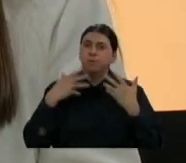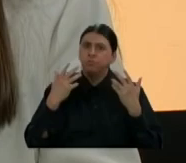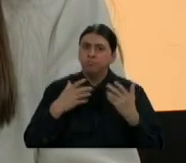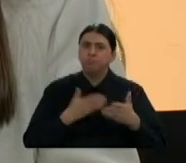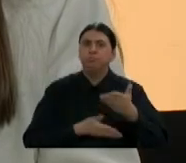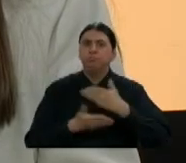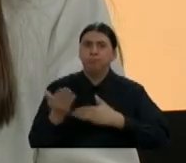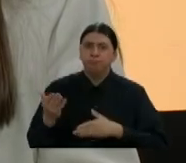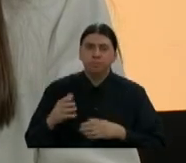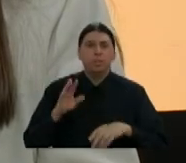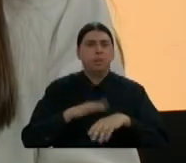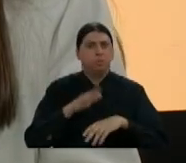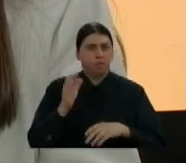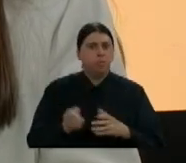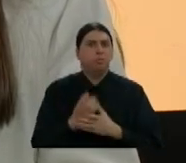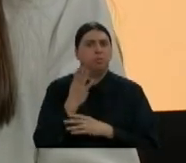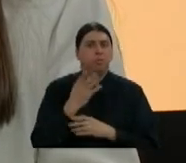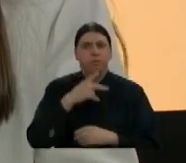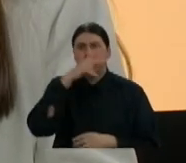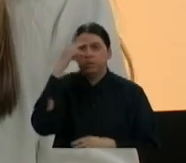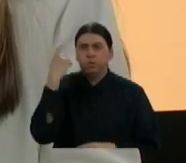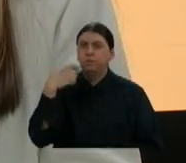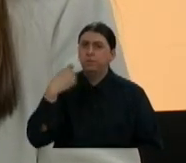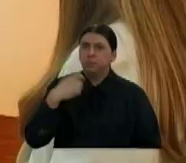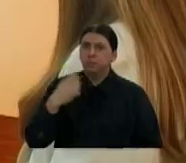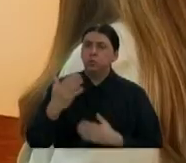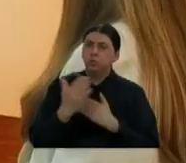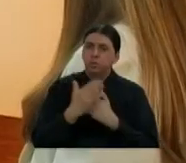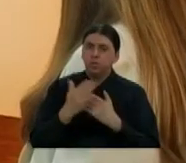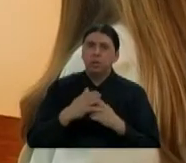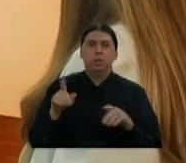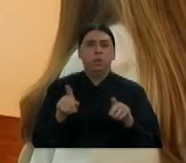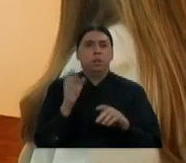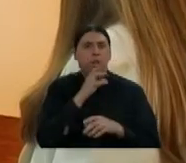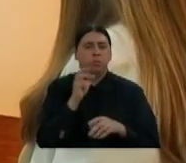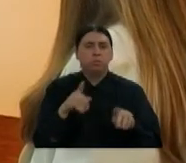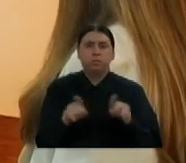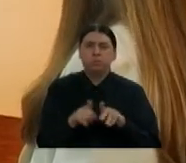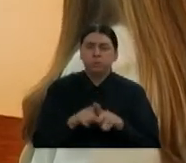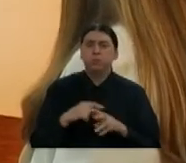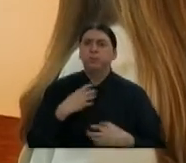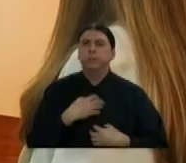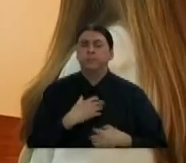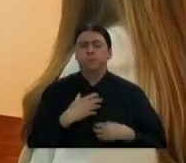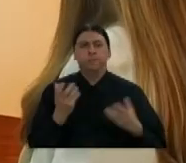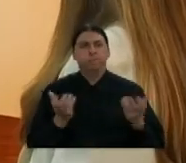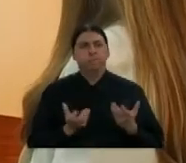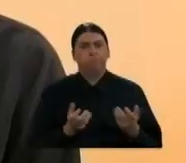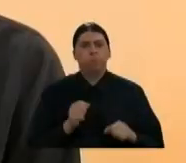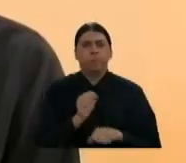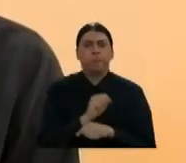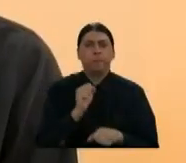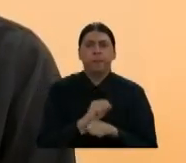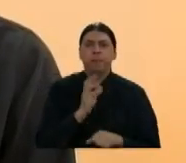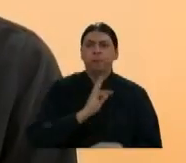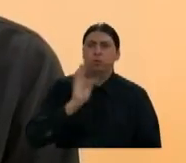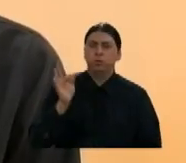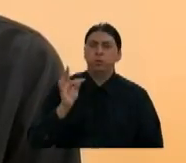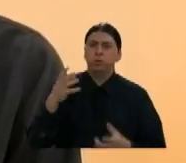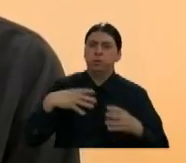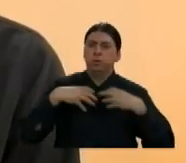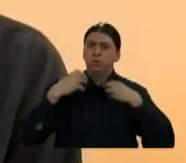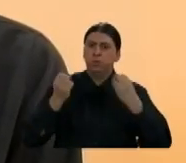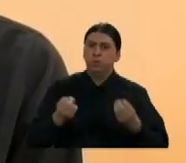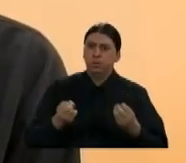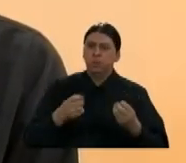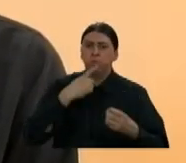é uma pessoa que tem necessidade é que têm anseios né que espera ser adotado espera